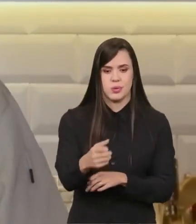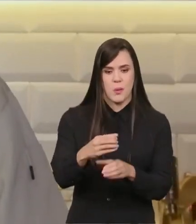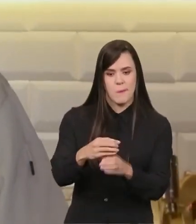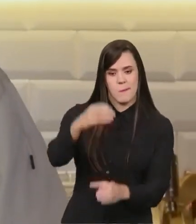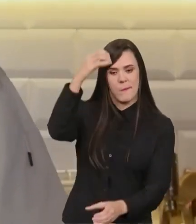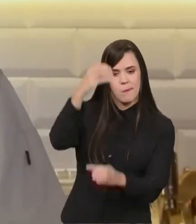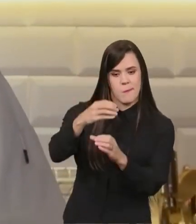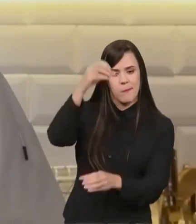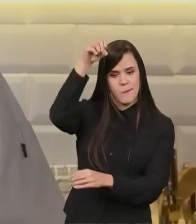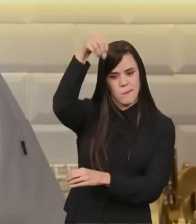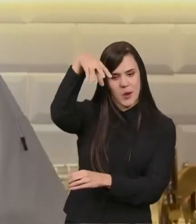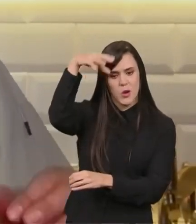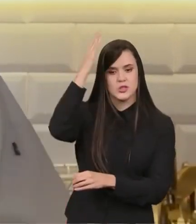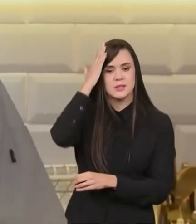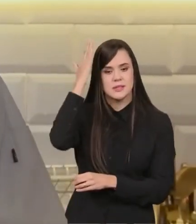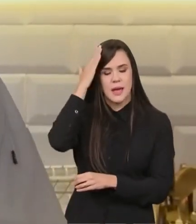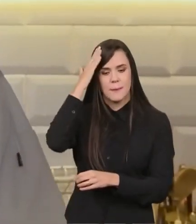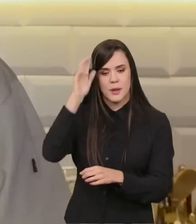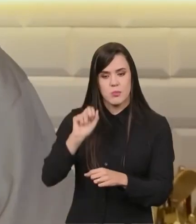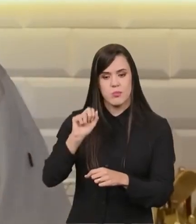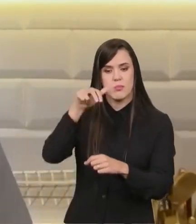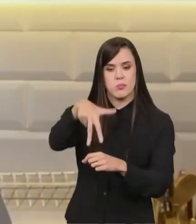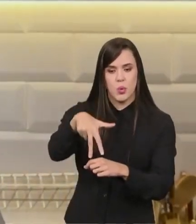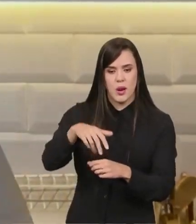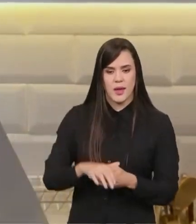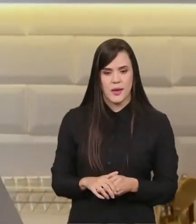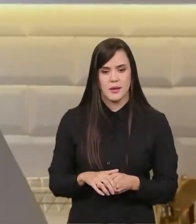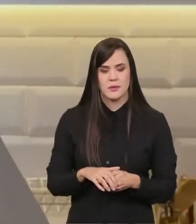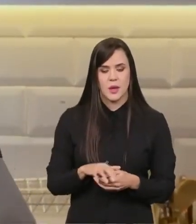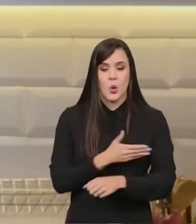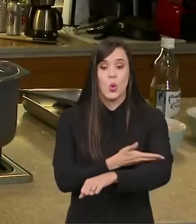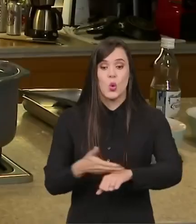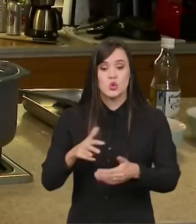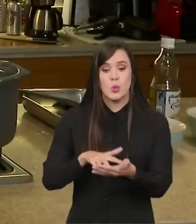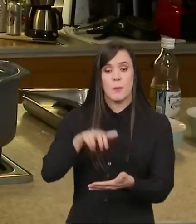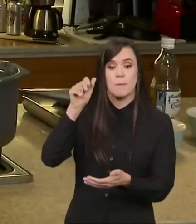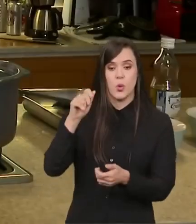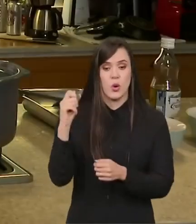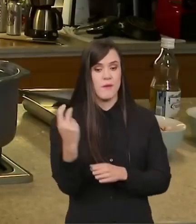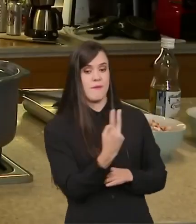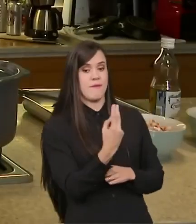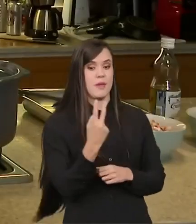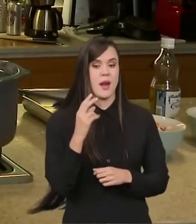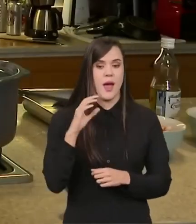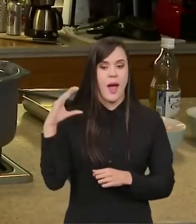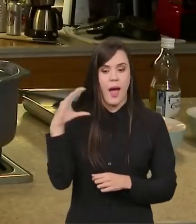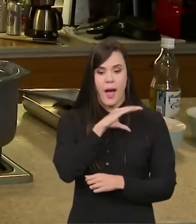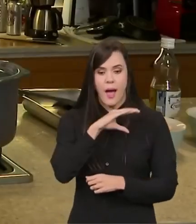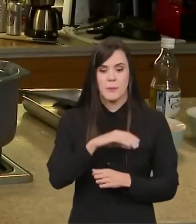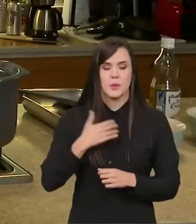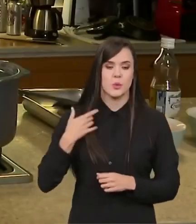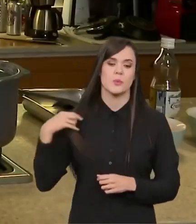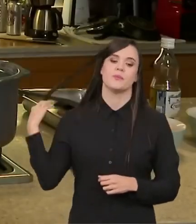sabia que tinha e pulei assim. Eu tenho mania de dar uns pulinhos assim, às vezes dar uma virada rápida, né? E aí